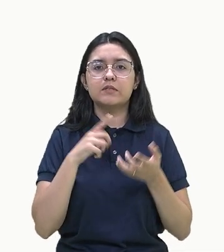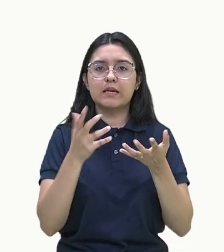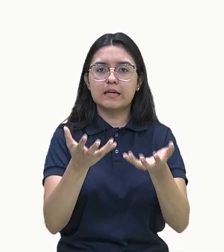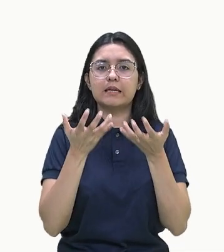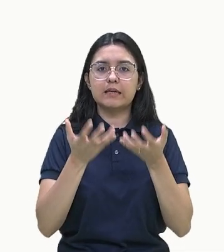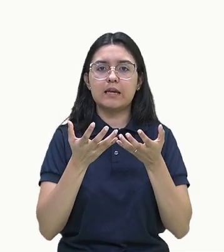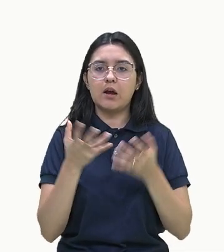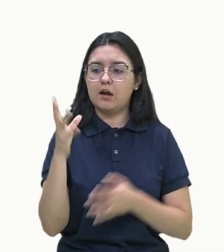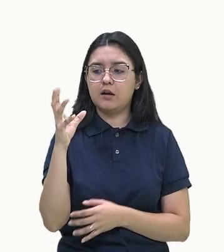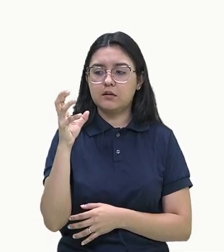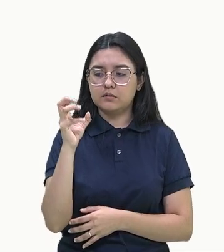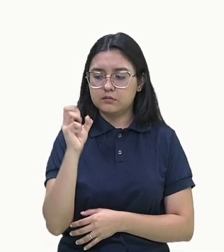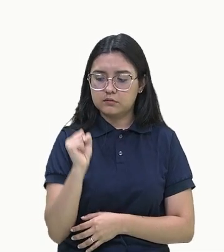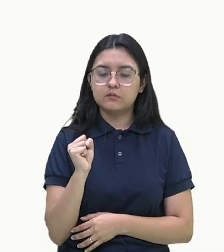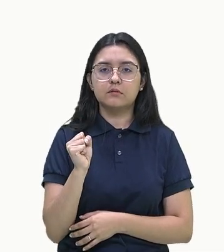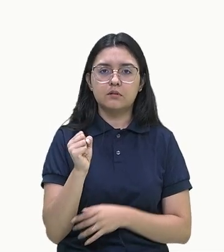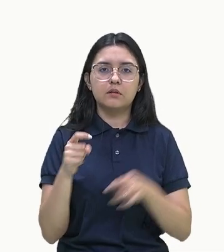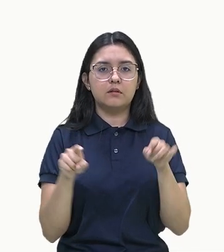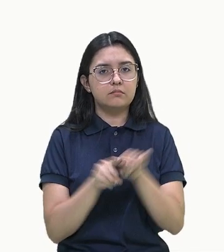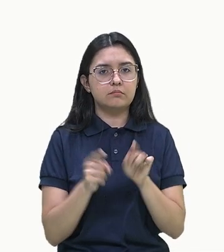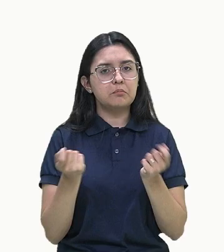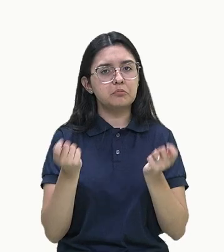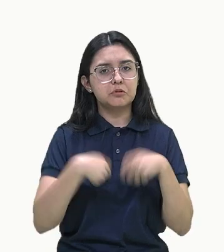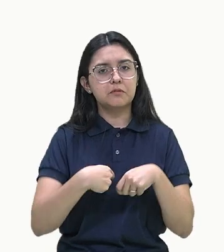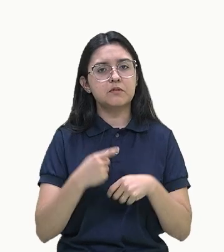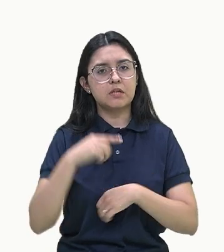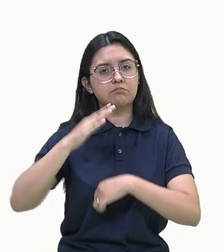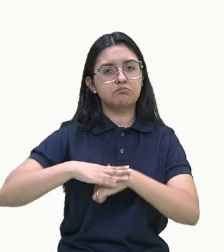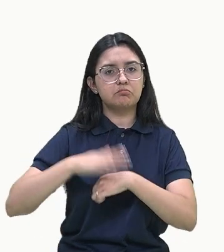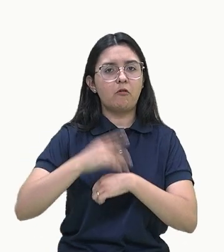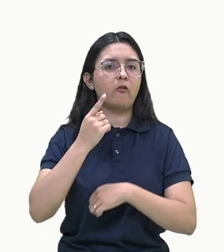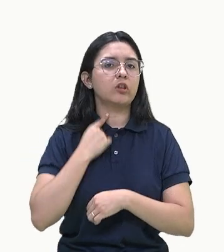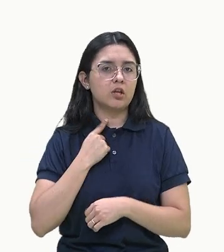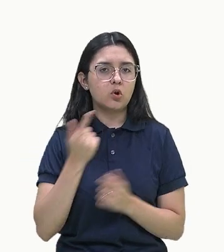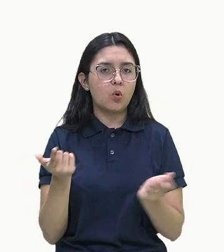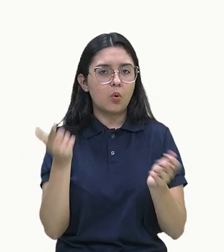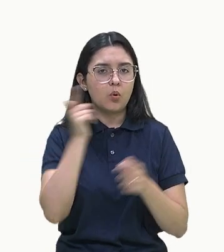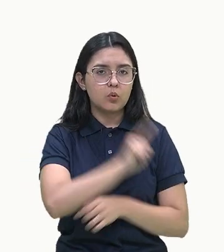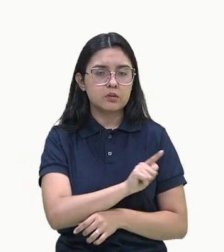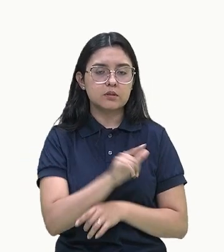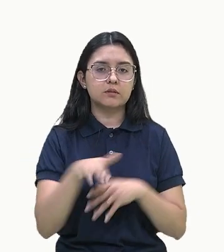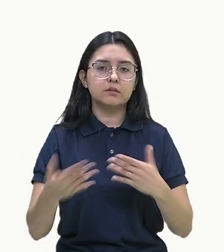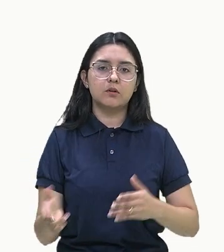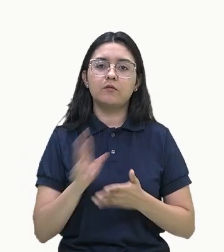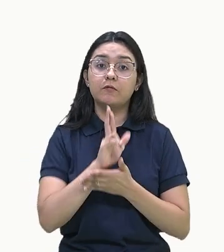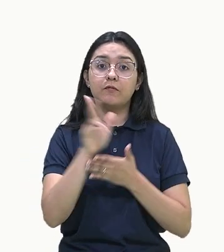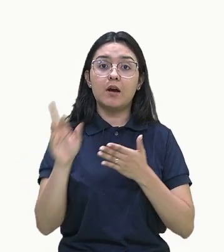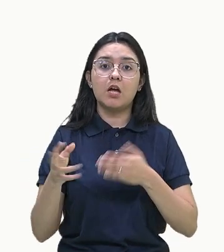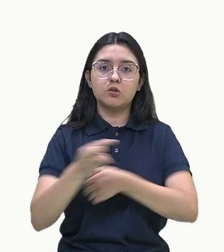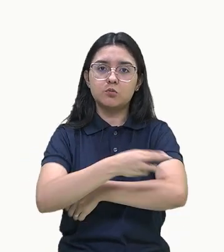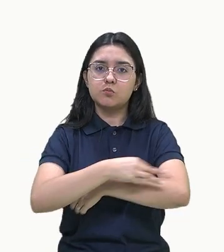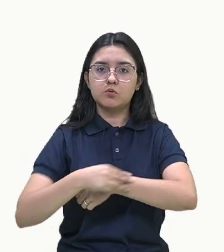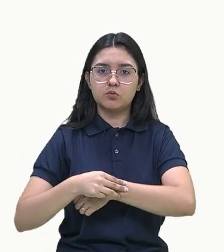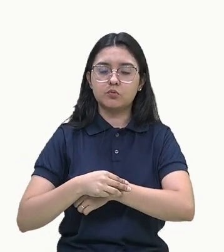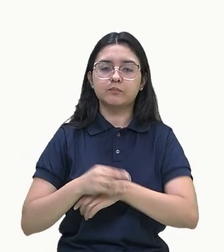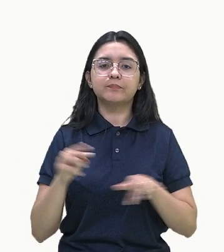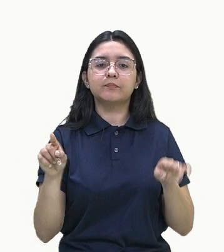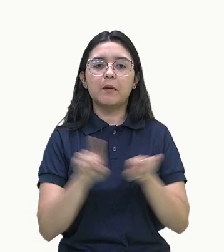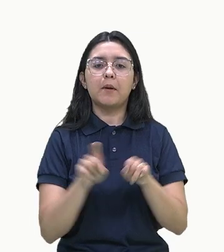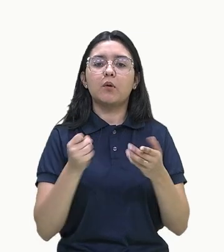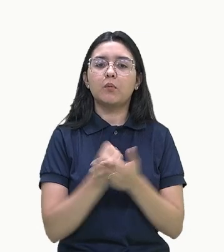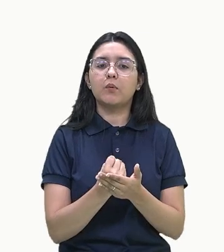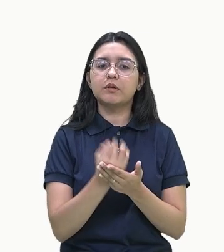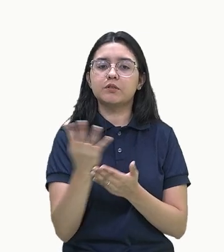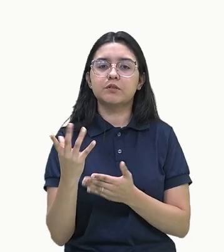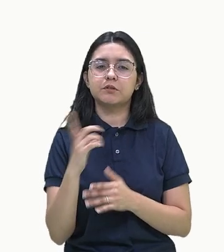os dedos para poder pegar um copo d'água. E são vários músculos envolvidos. Nós temos aí um